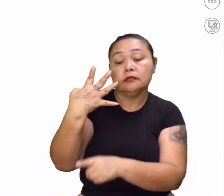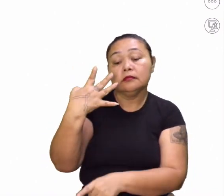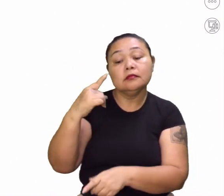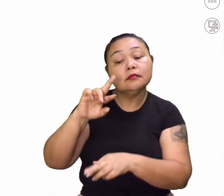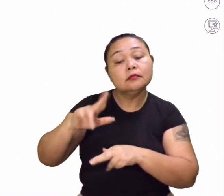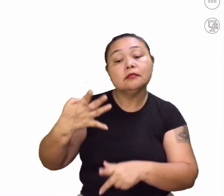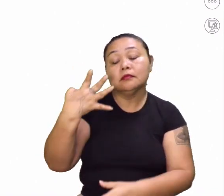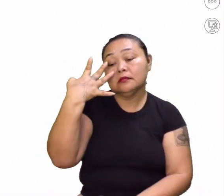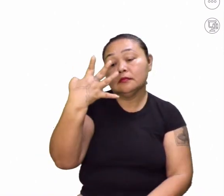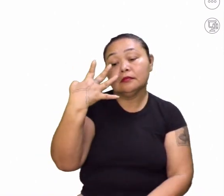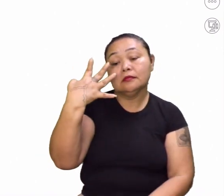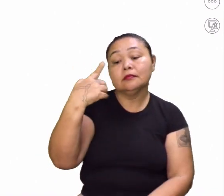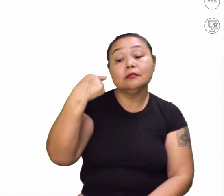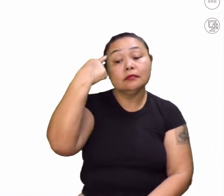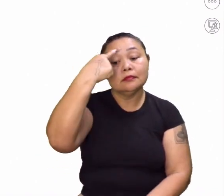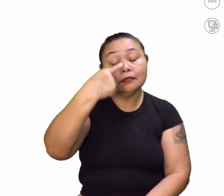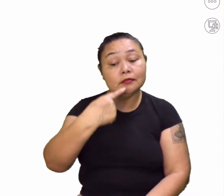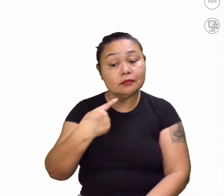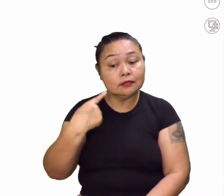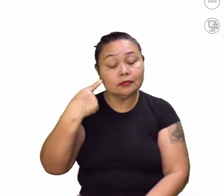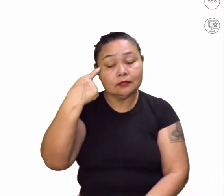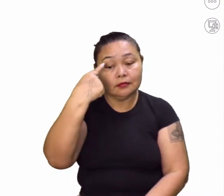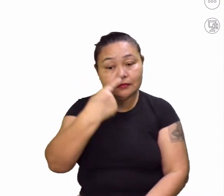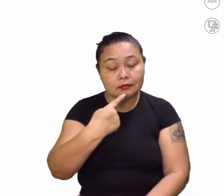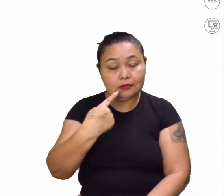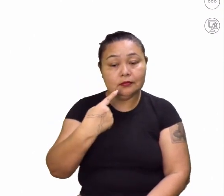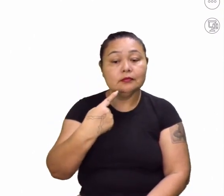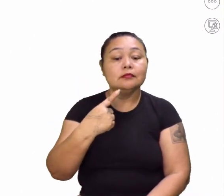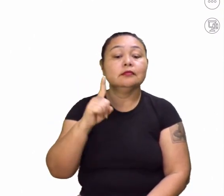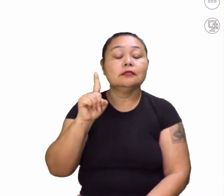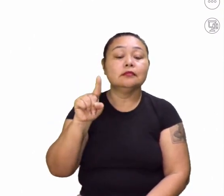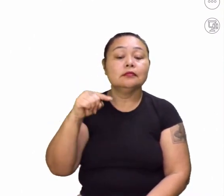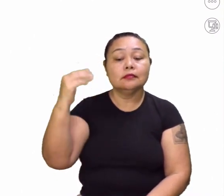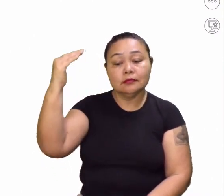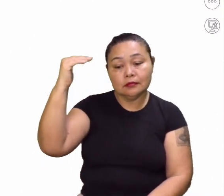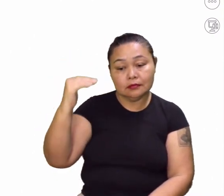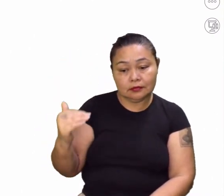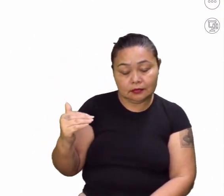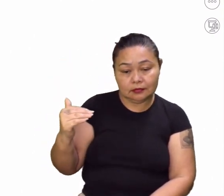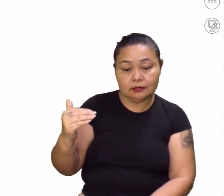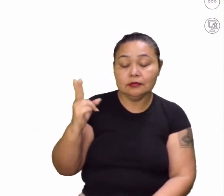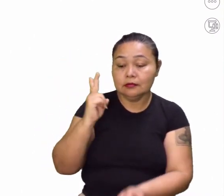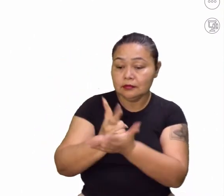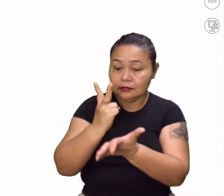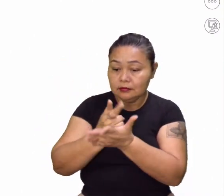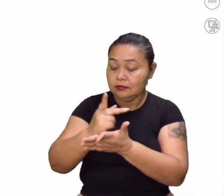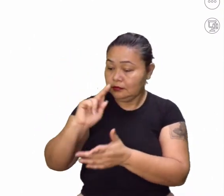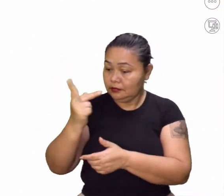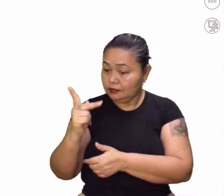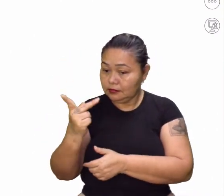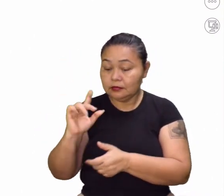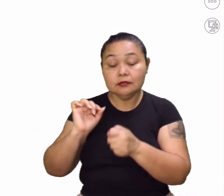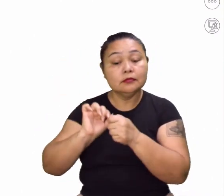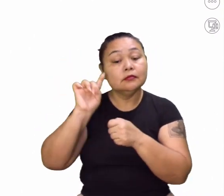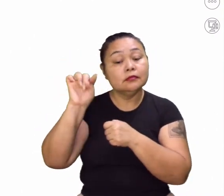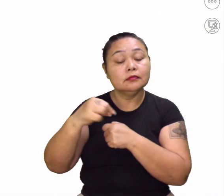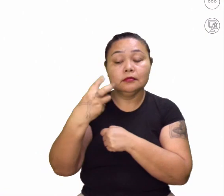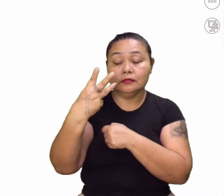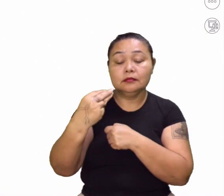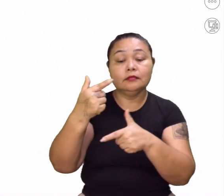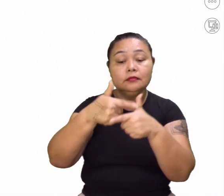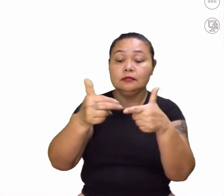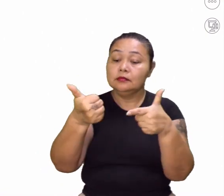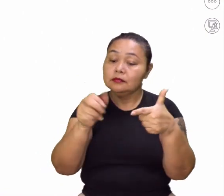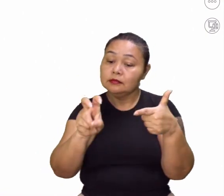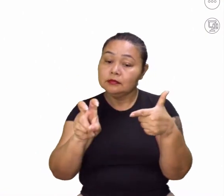uma diferença horária de 4 horas. No segundo esquema, que era o mesmo hemisfério, eu tenho aí 30